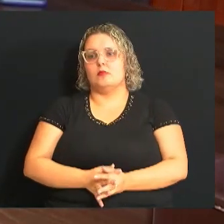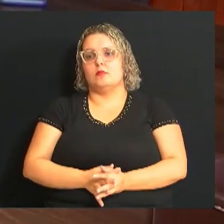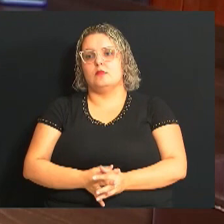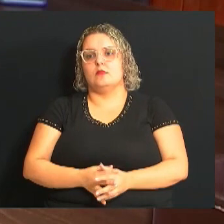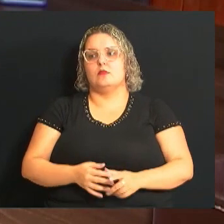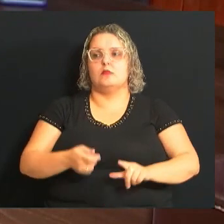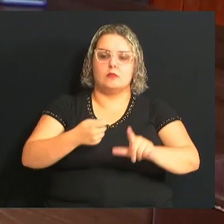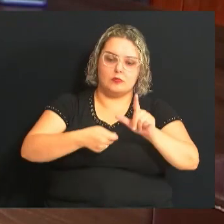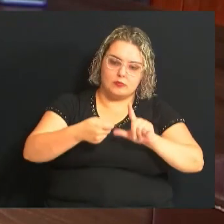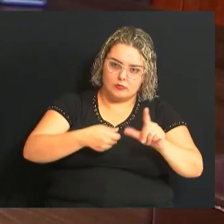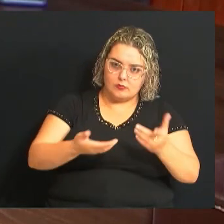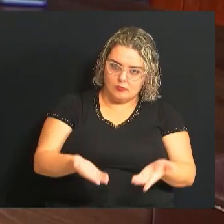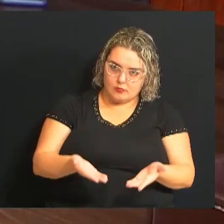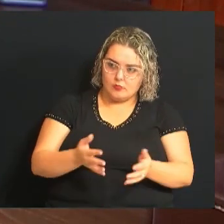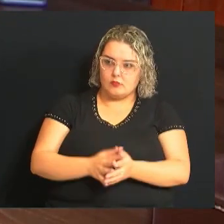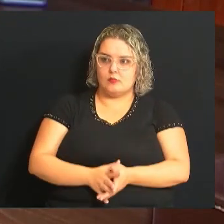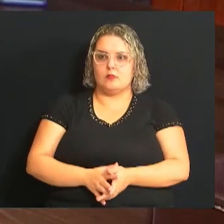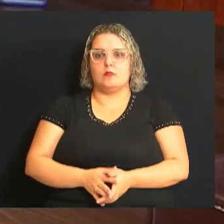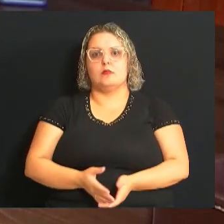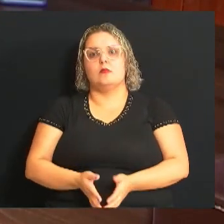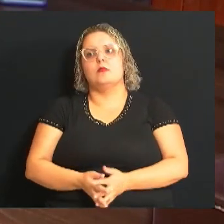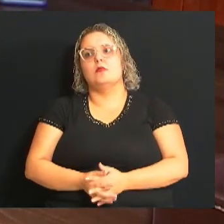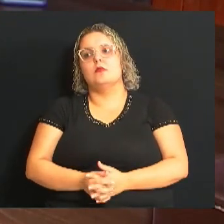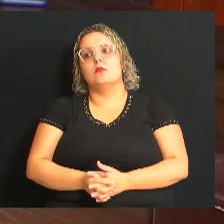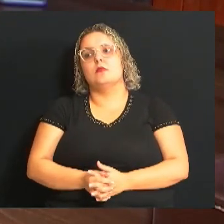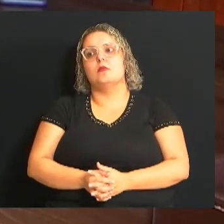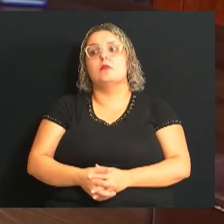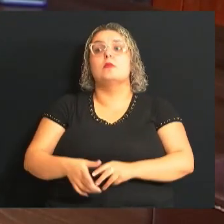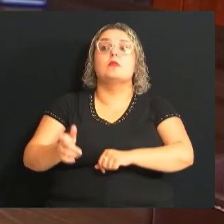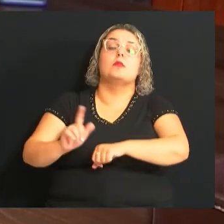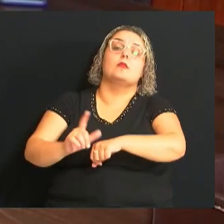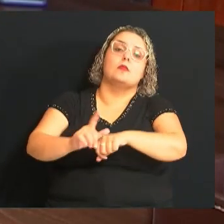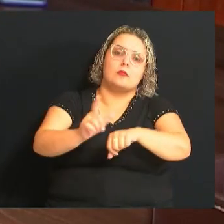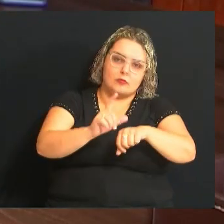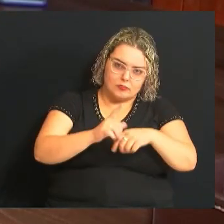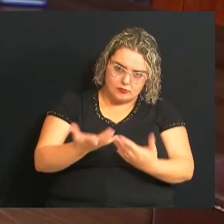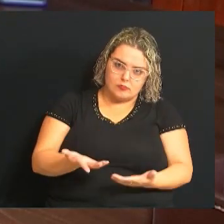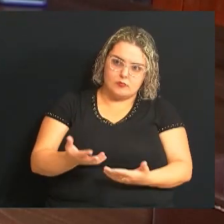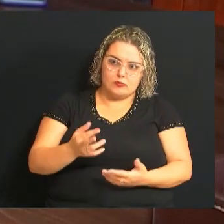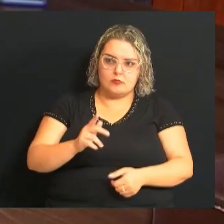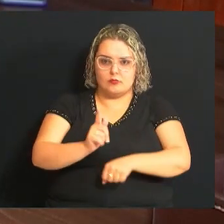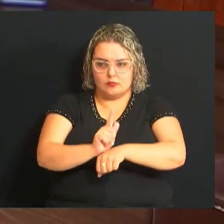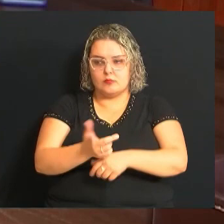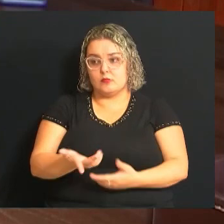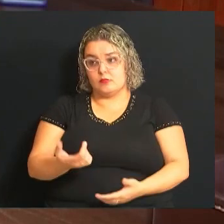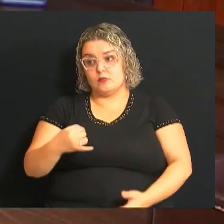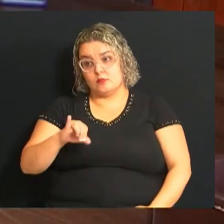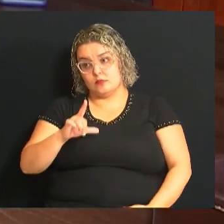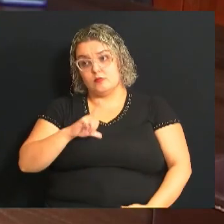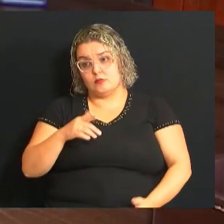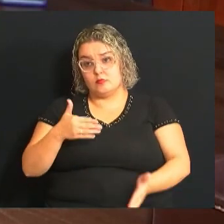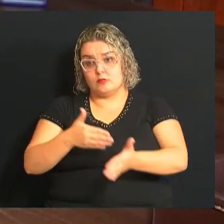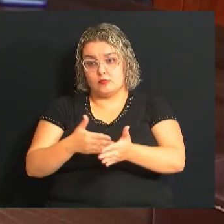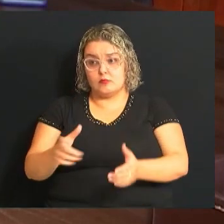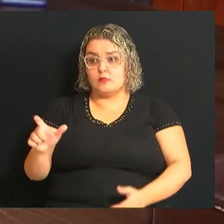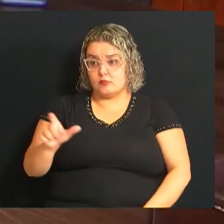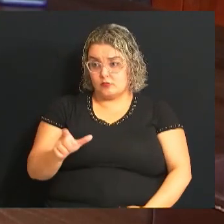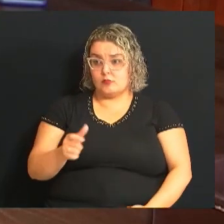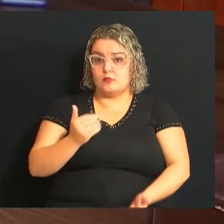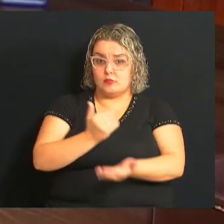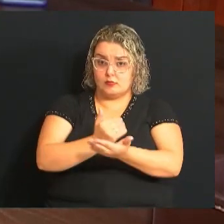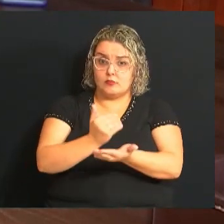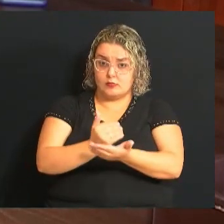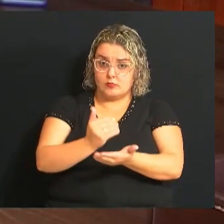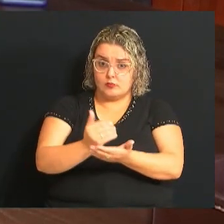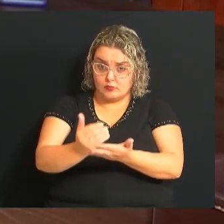né? Ou se não der um desconto e você tiver limite no seu cartão de crédito, compre parcelado,